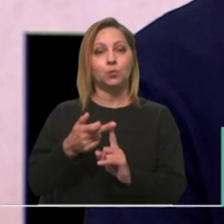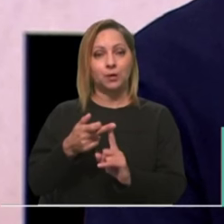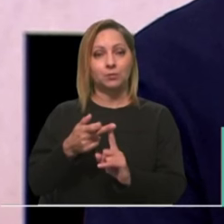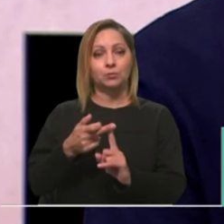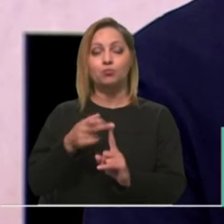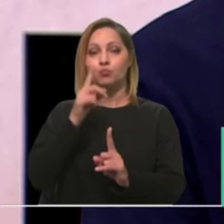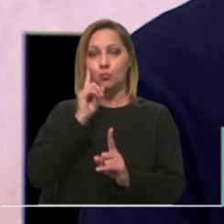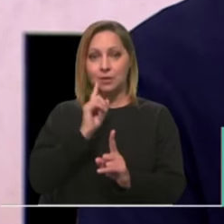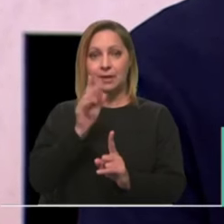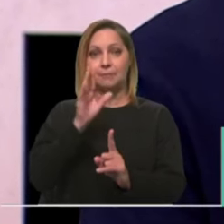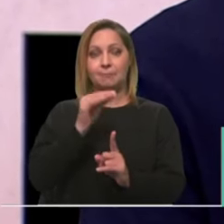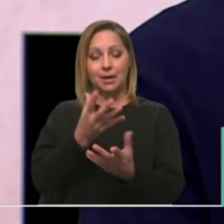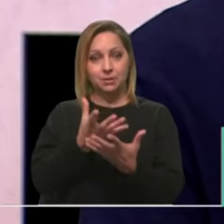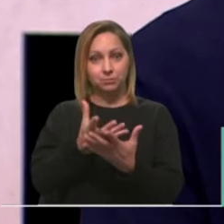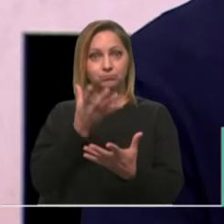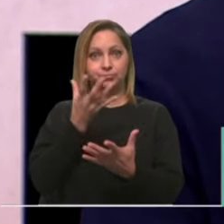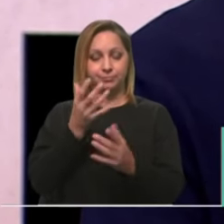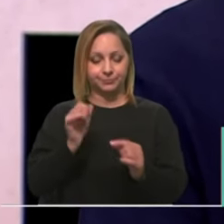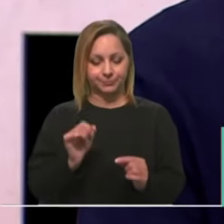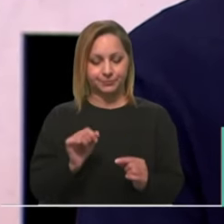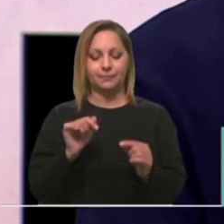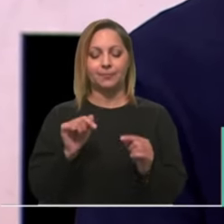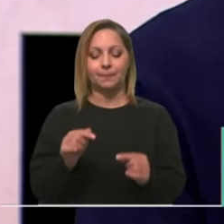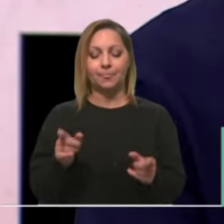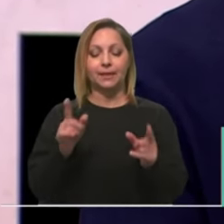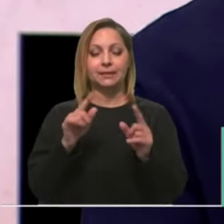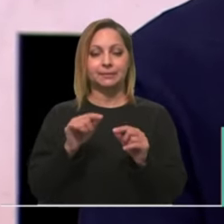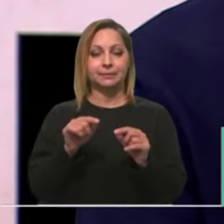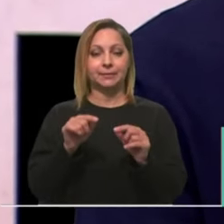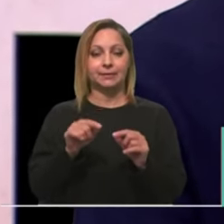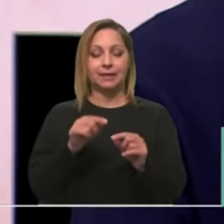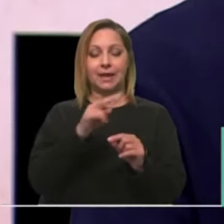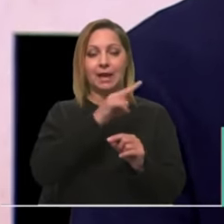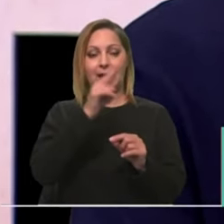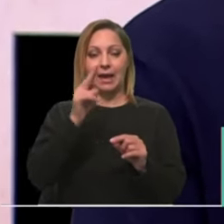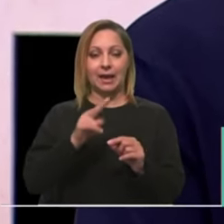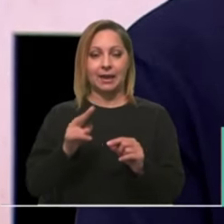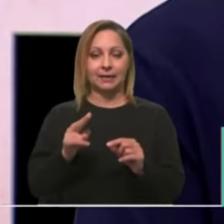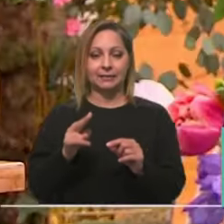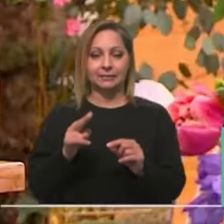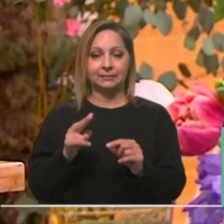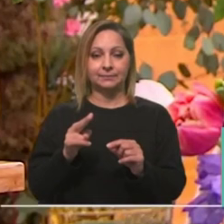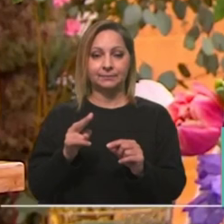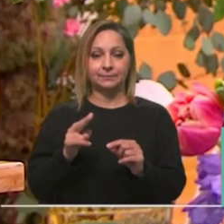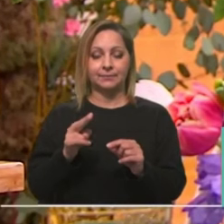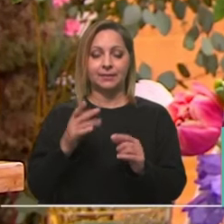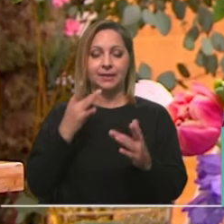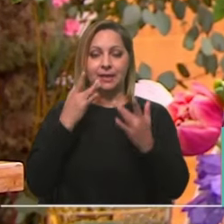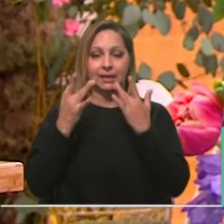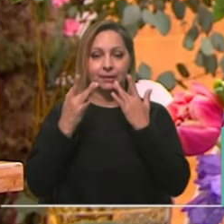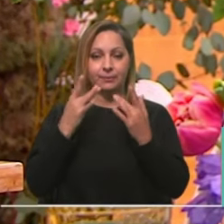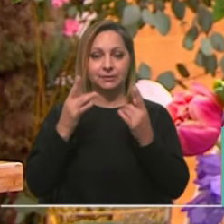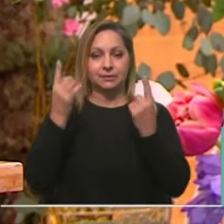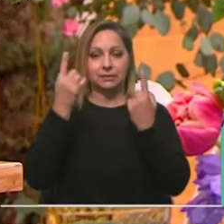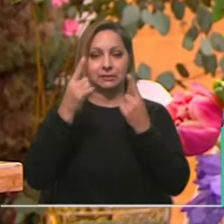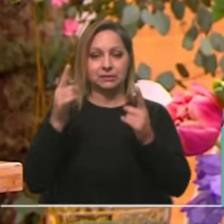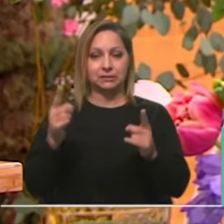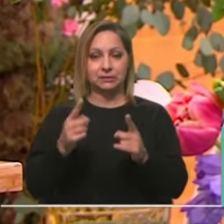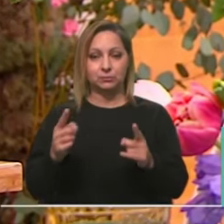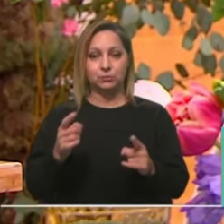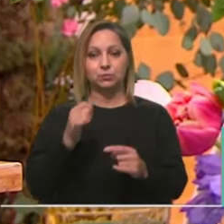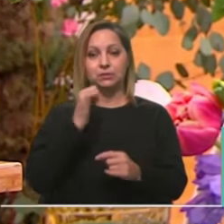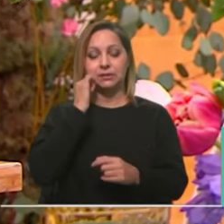aqui nos anos de Vênus. É um ano também que a arte, a parte da representação, da música,